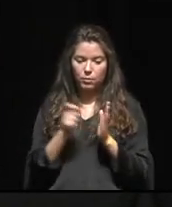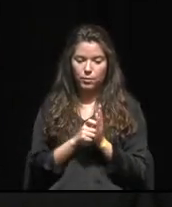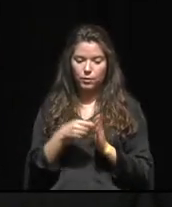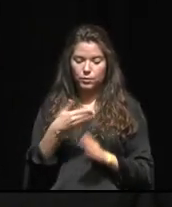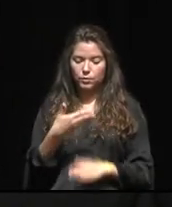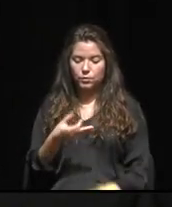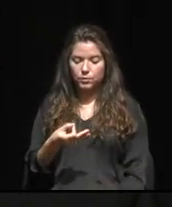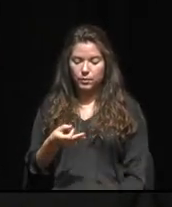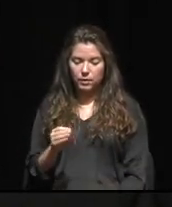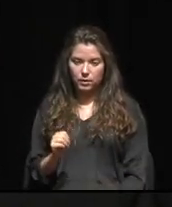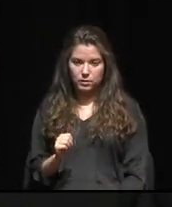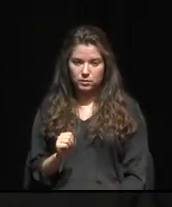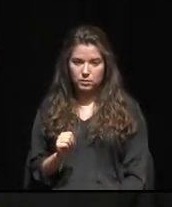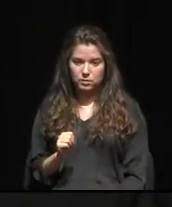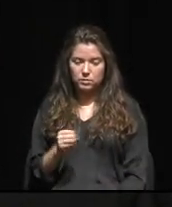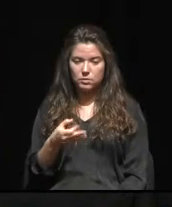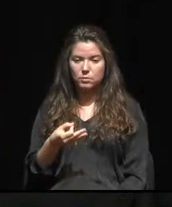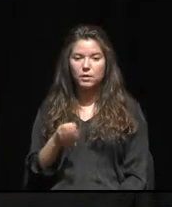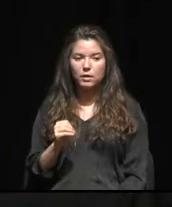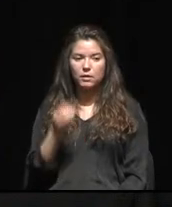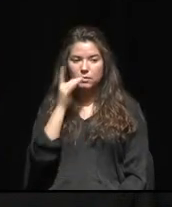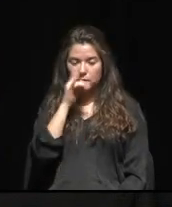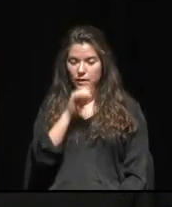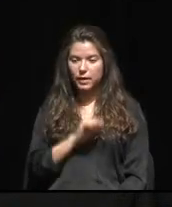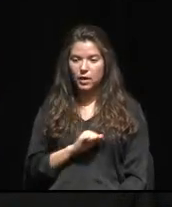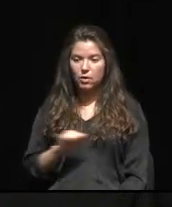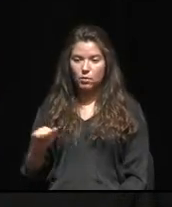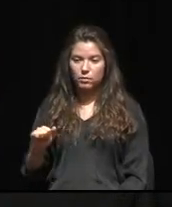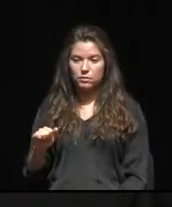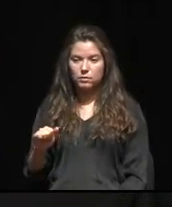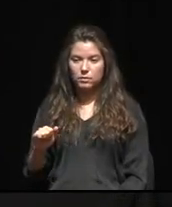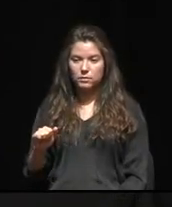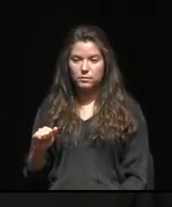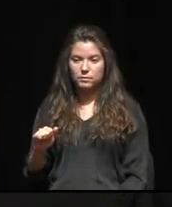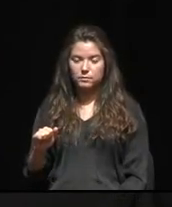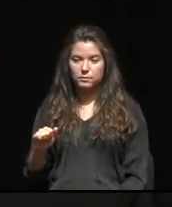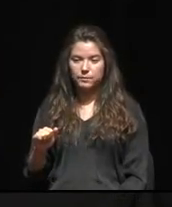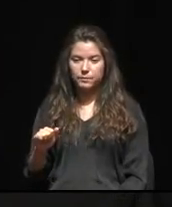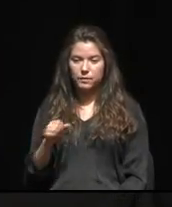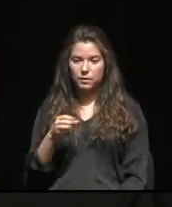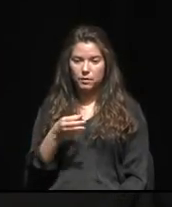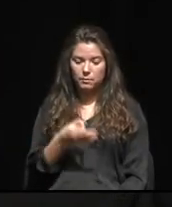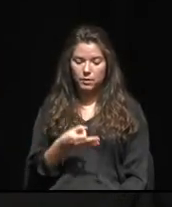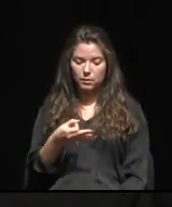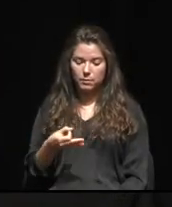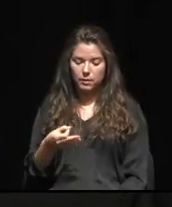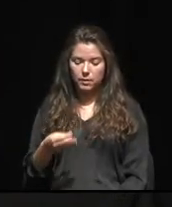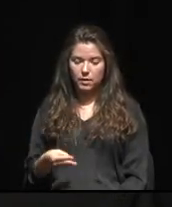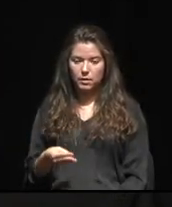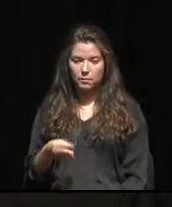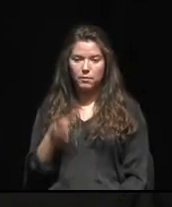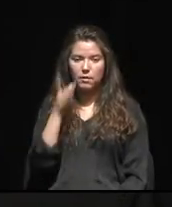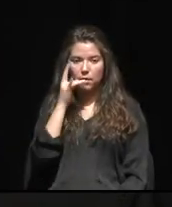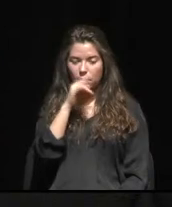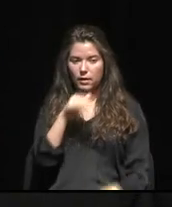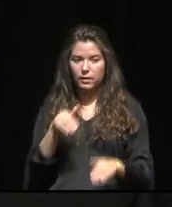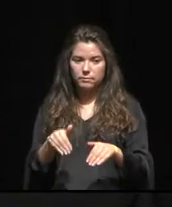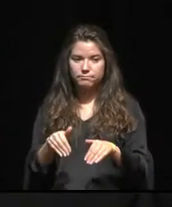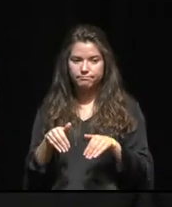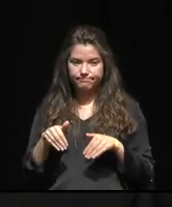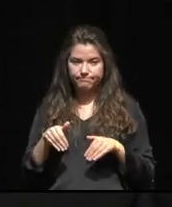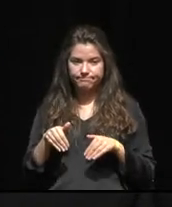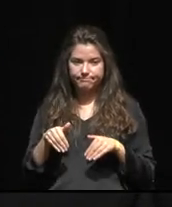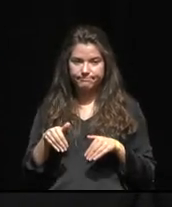um do PS do voto do PS quem vota contra PPM quem se